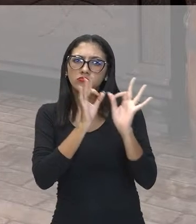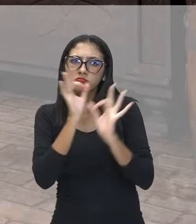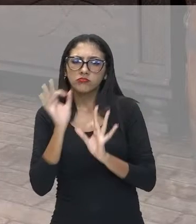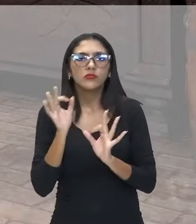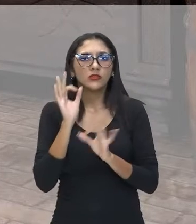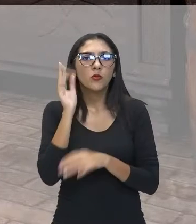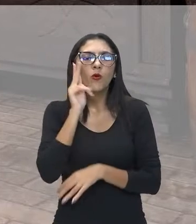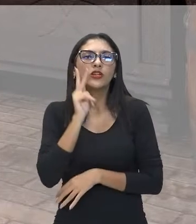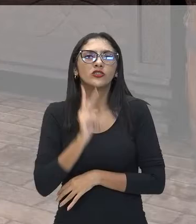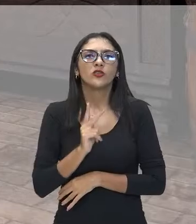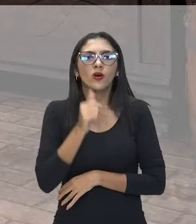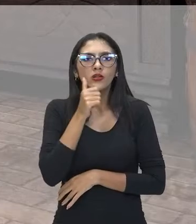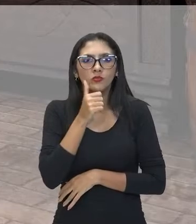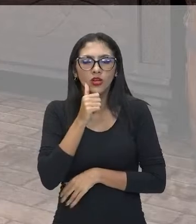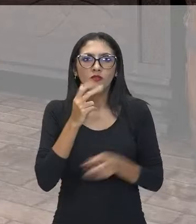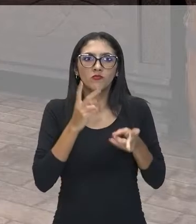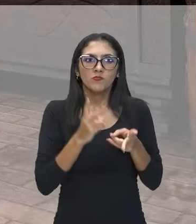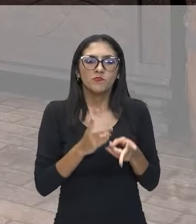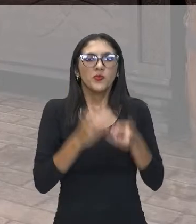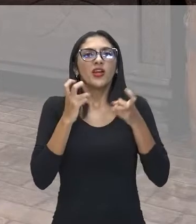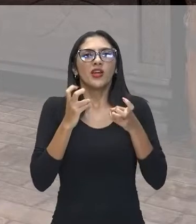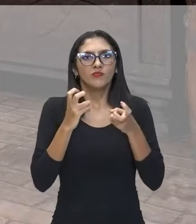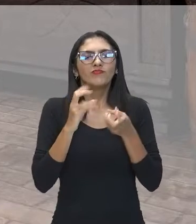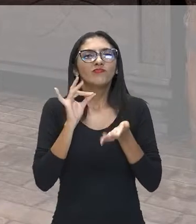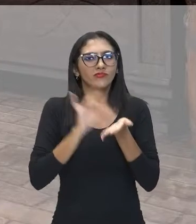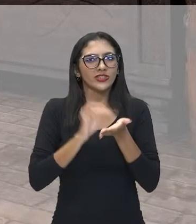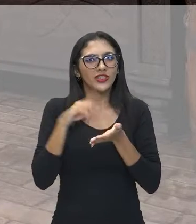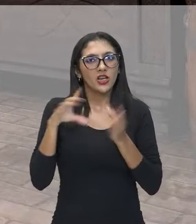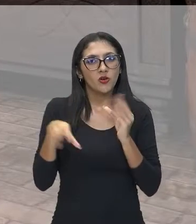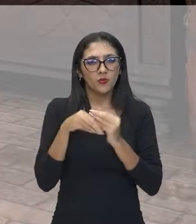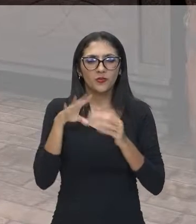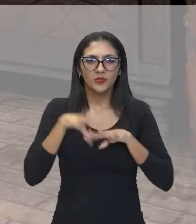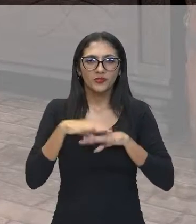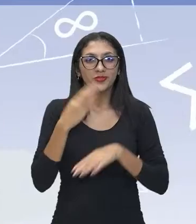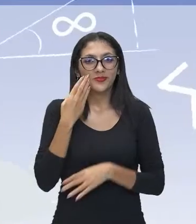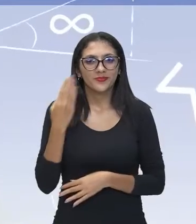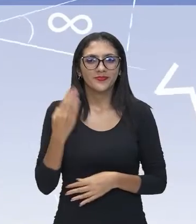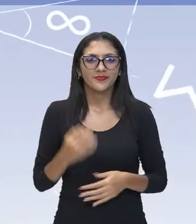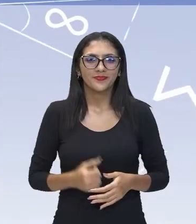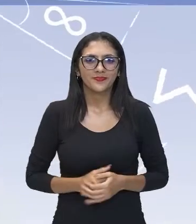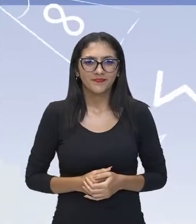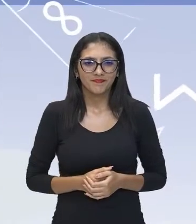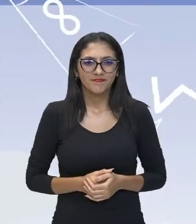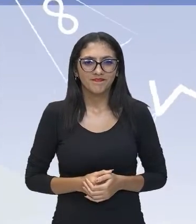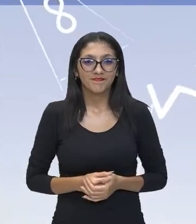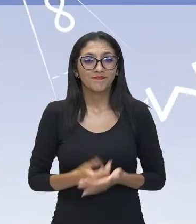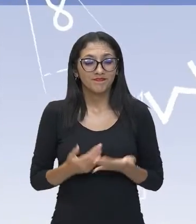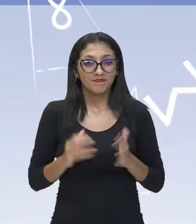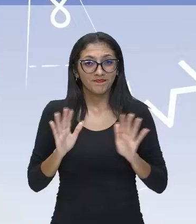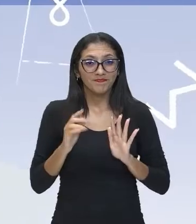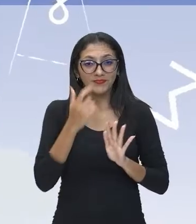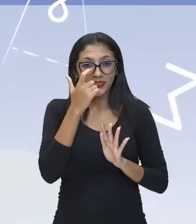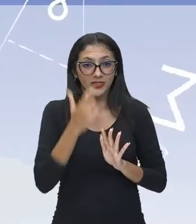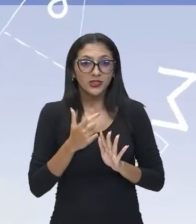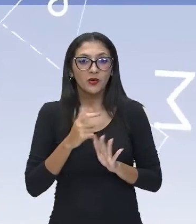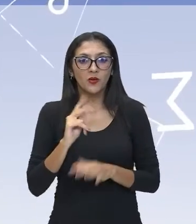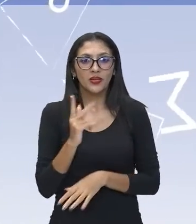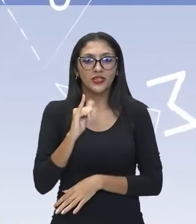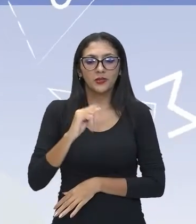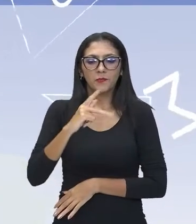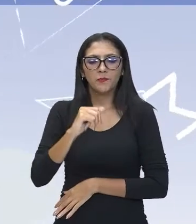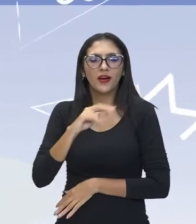da Hipátia e vão perceber o quanto ela contribuiu para a matemática. Olha só. Olá, eu me chamo Hipátia